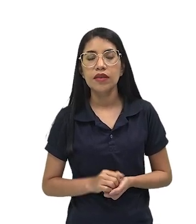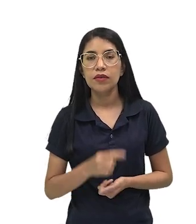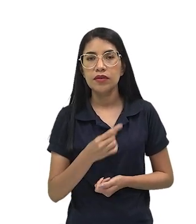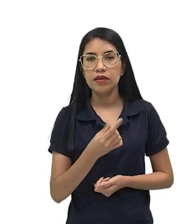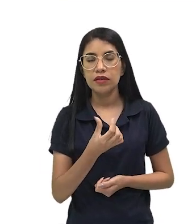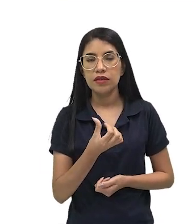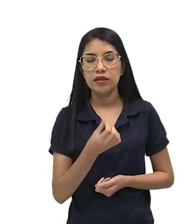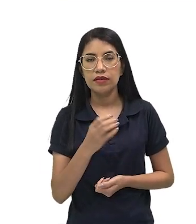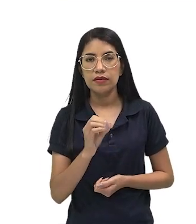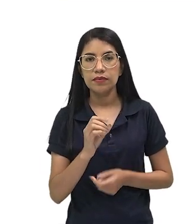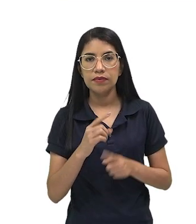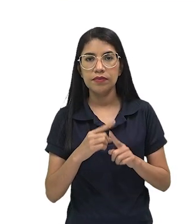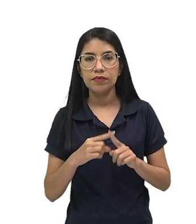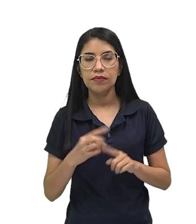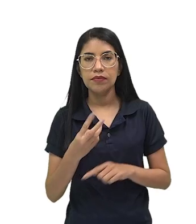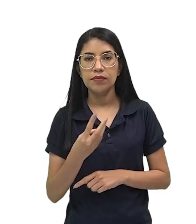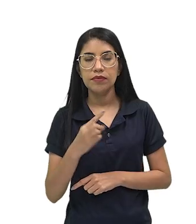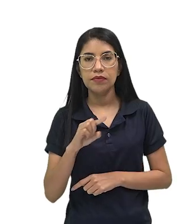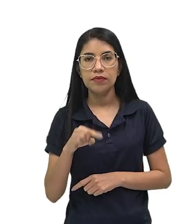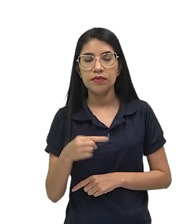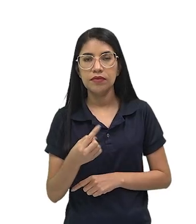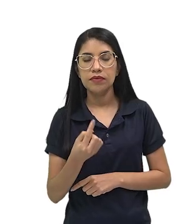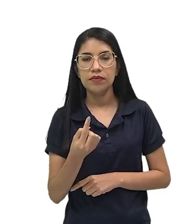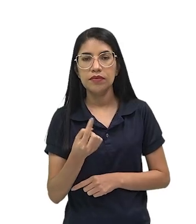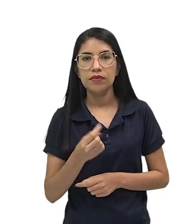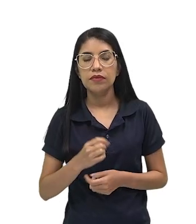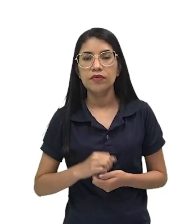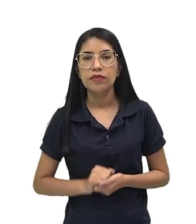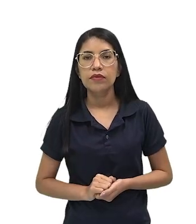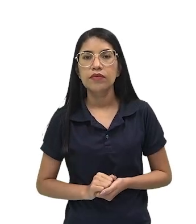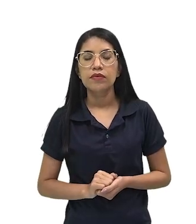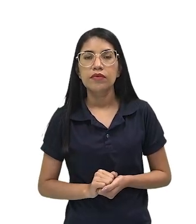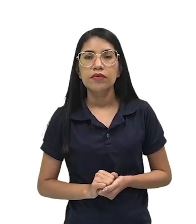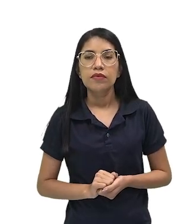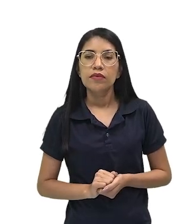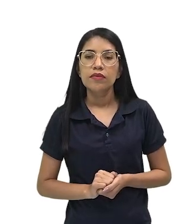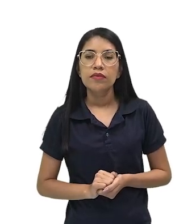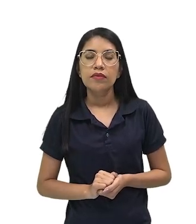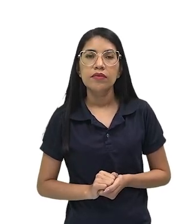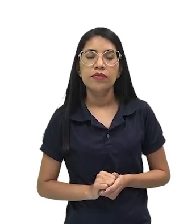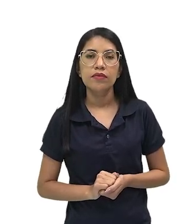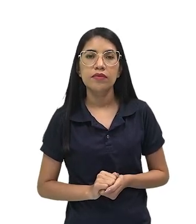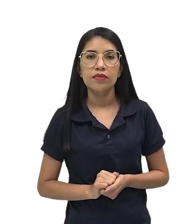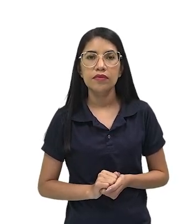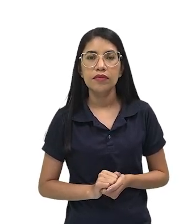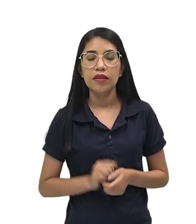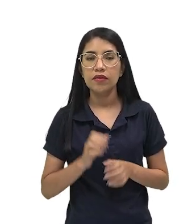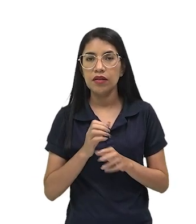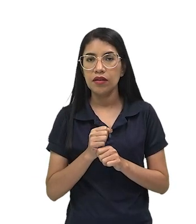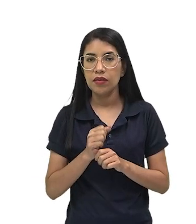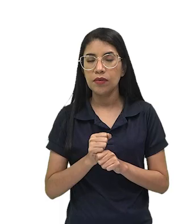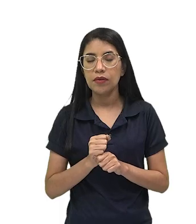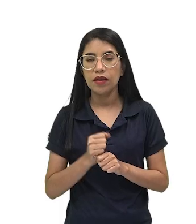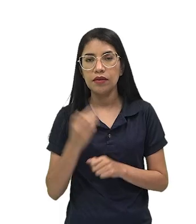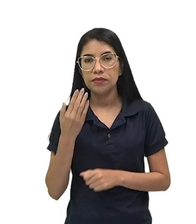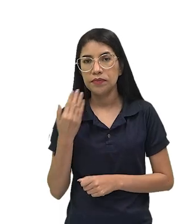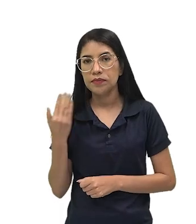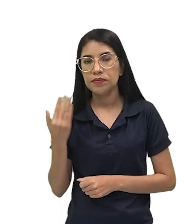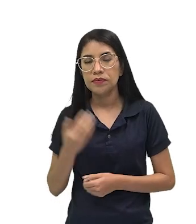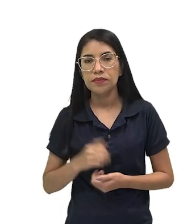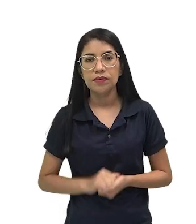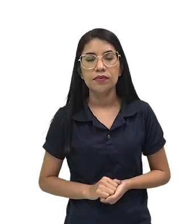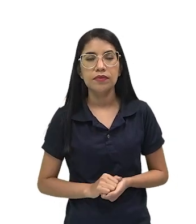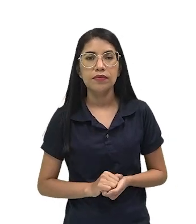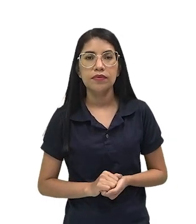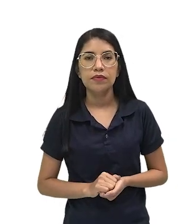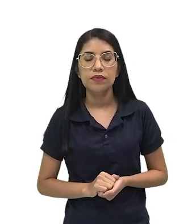160 vezes 3 vezes 3,1, ó. 1 vezes 0 é 0, 1 vezes 6 é 6, 1